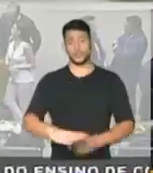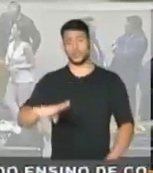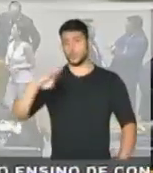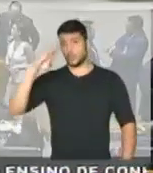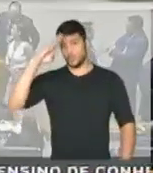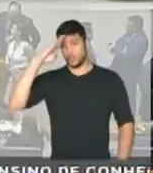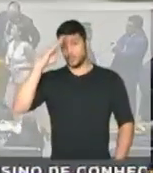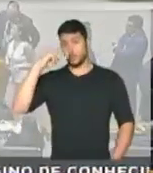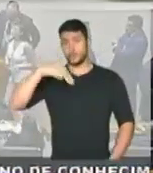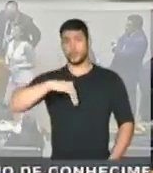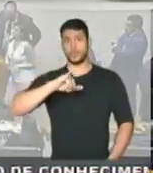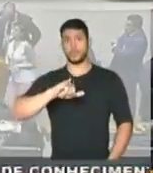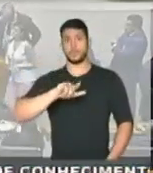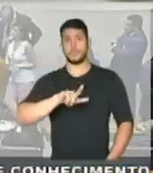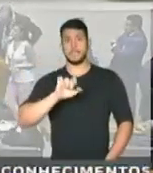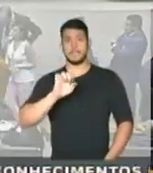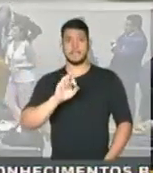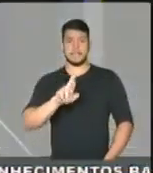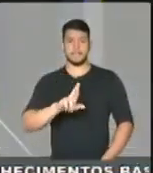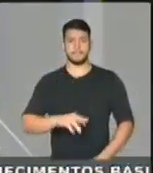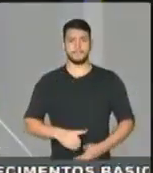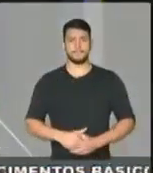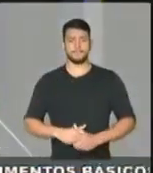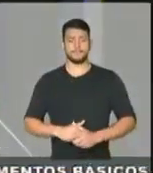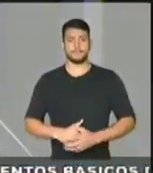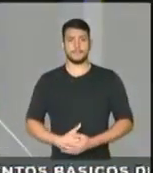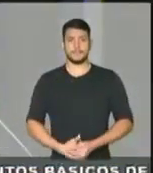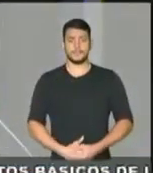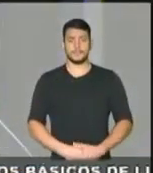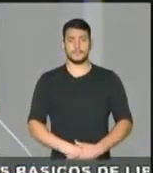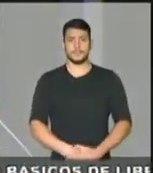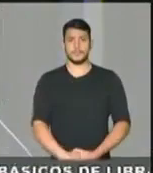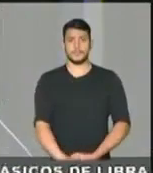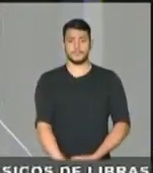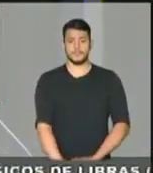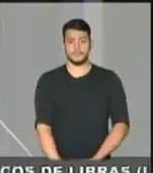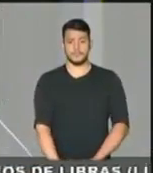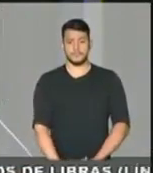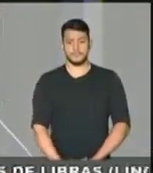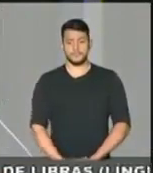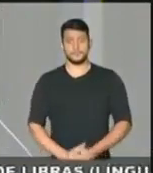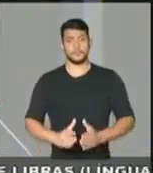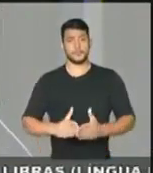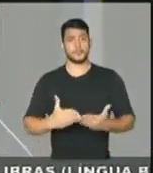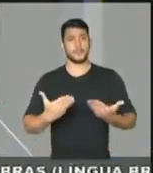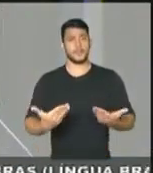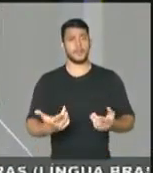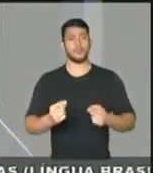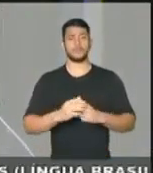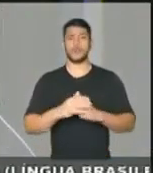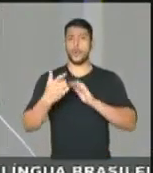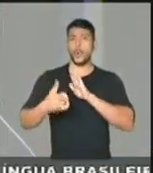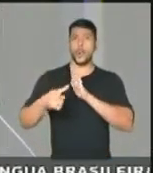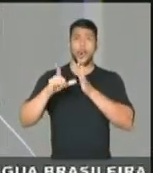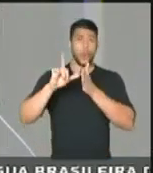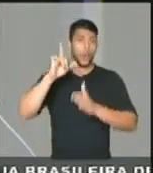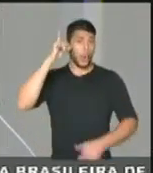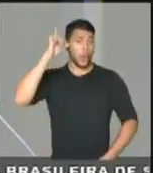Plano trazido pelo governo Bolsonaro ao Congresso Nacional na data de